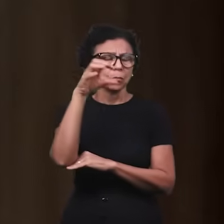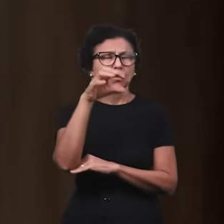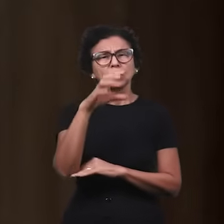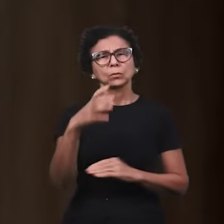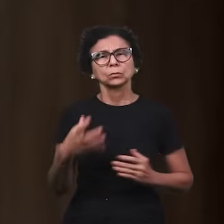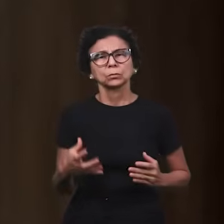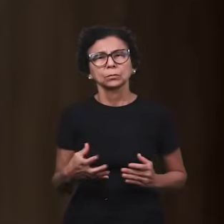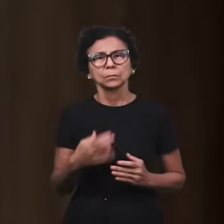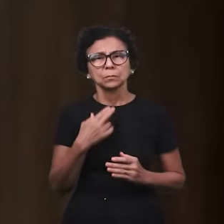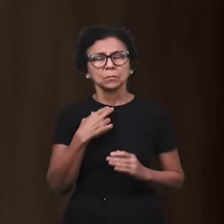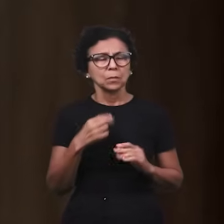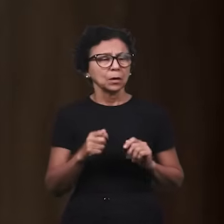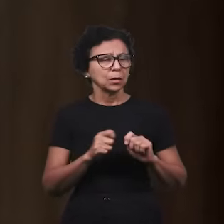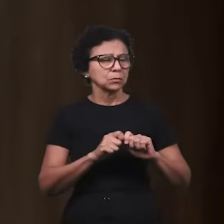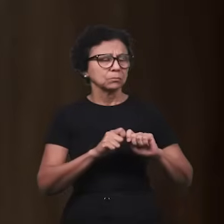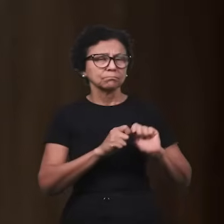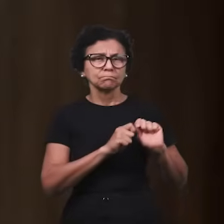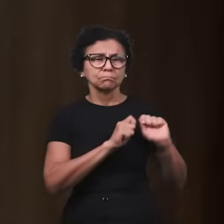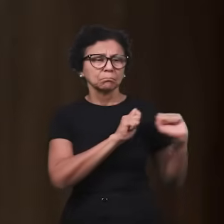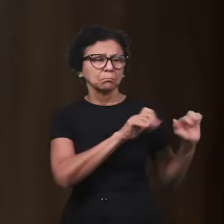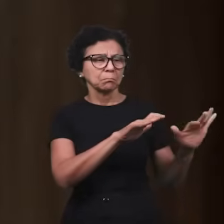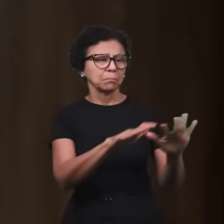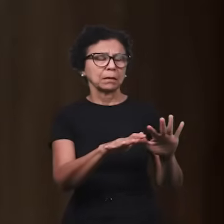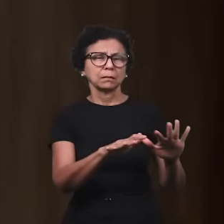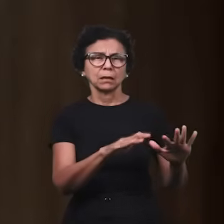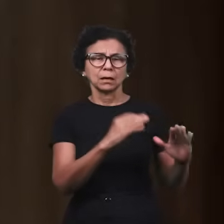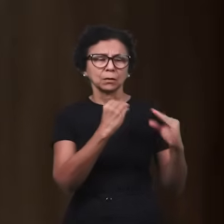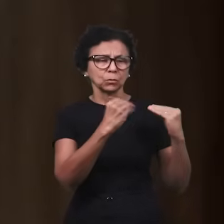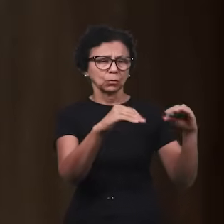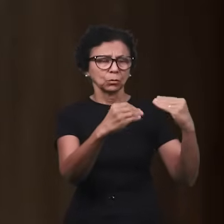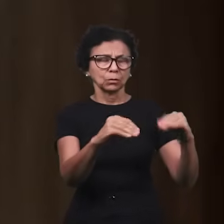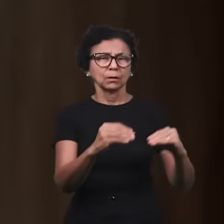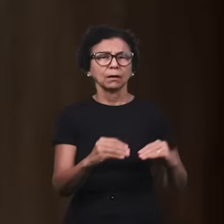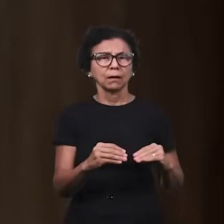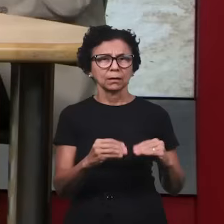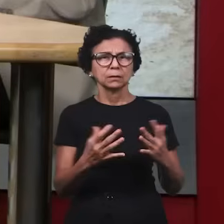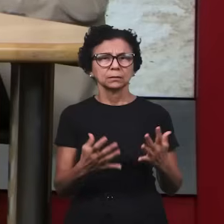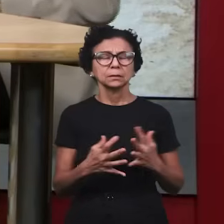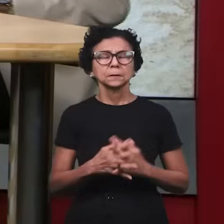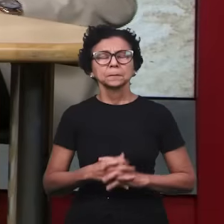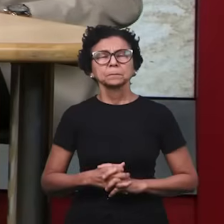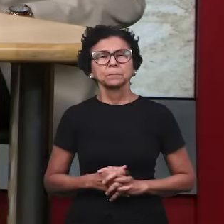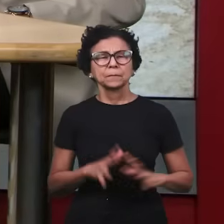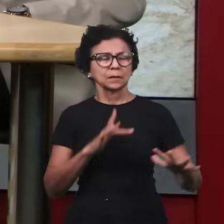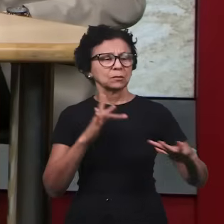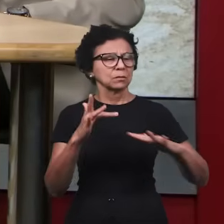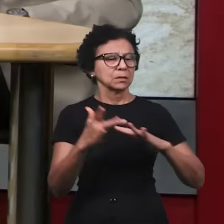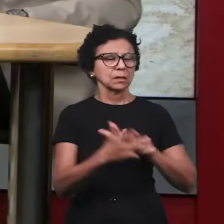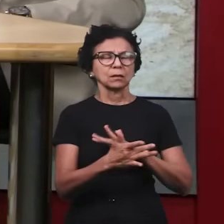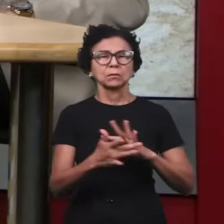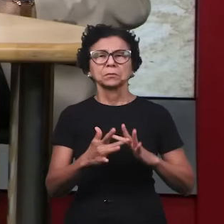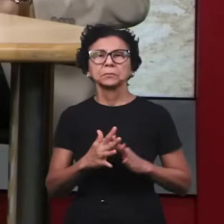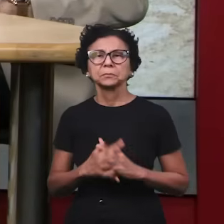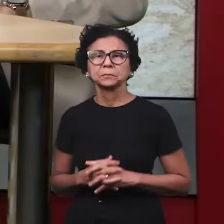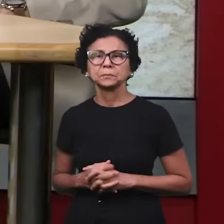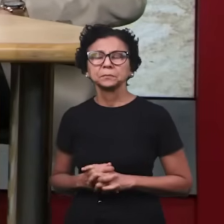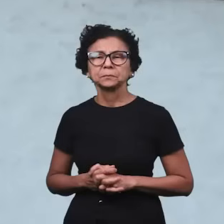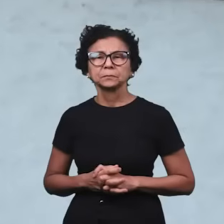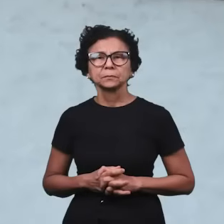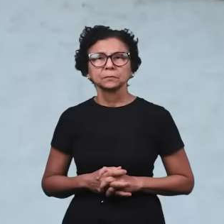do adversário. E quando o Senhor quer fazer o contrário, na verdade, né? Exatamente. E a cidade,